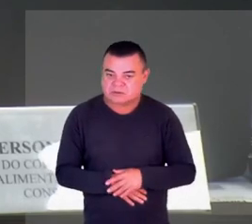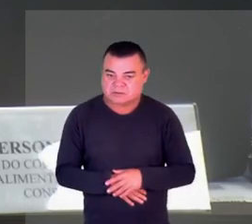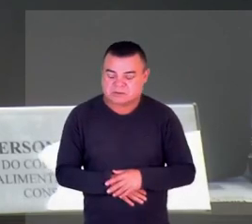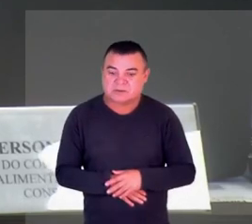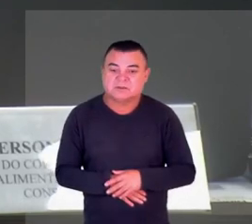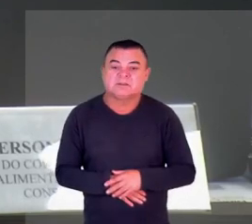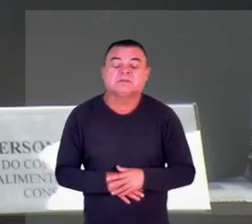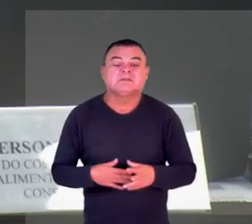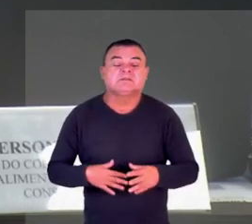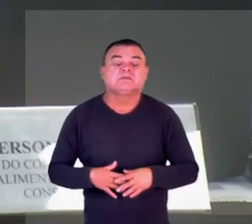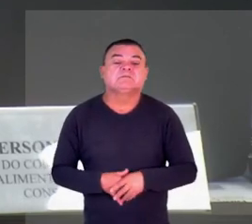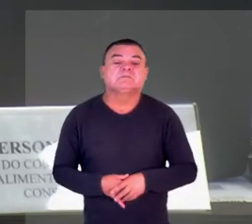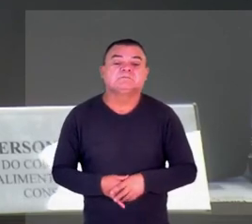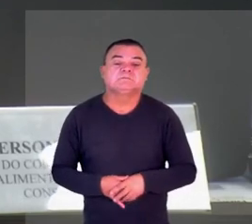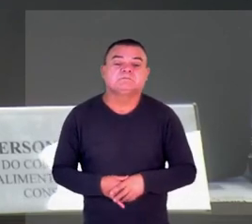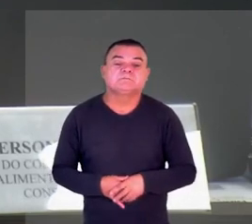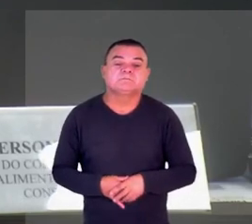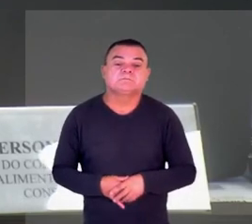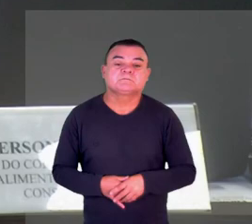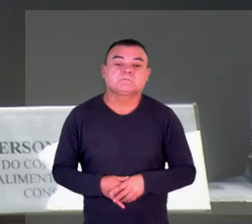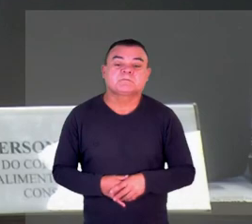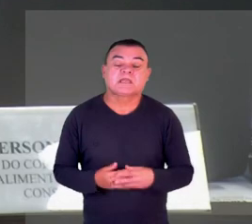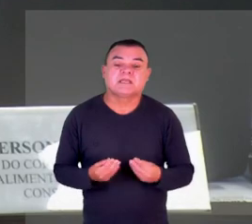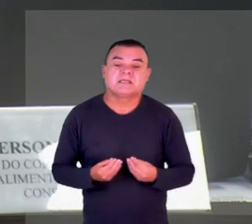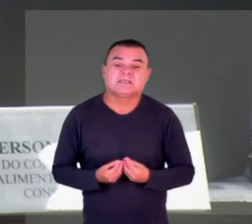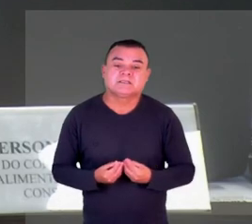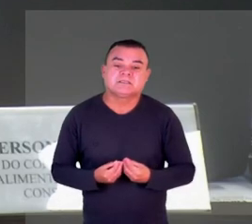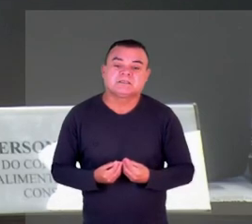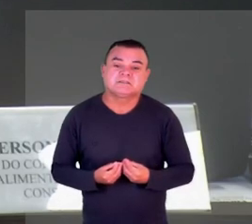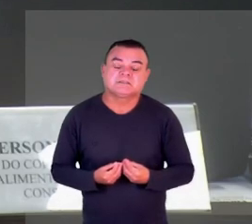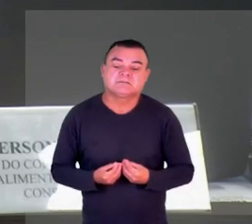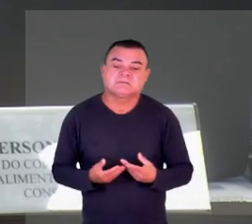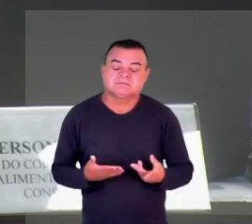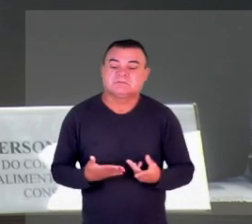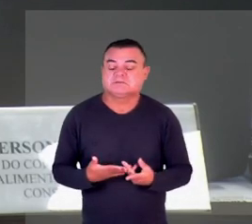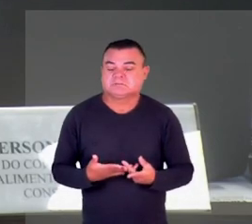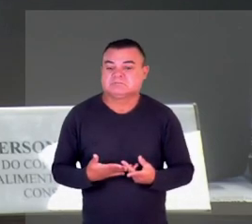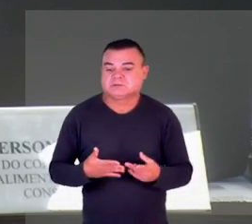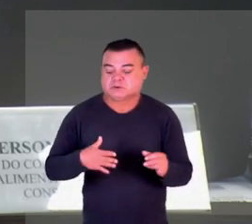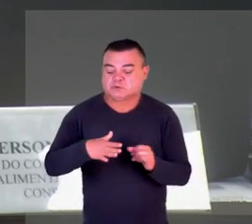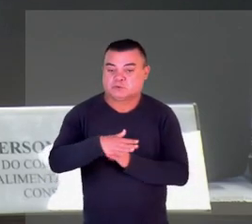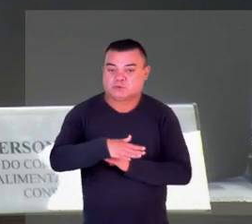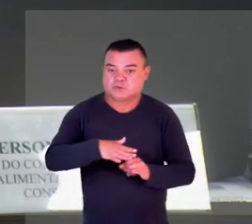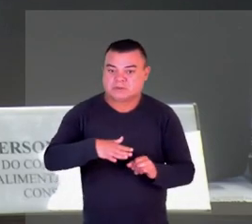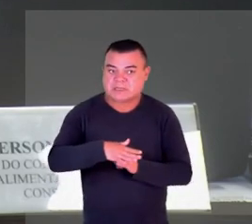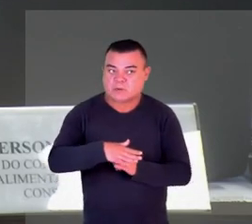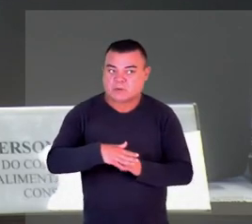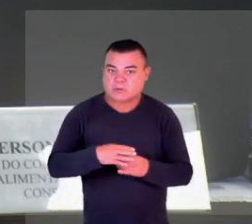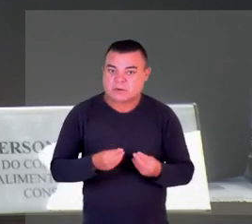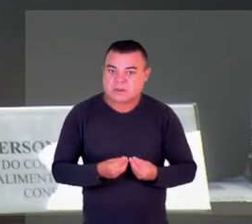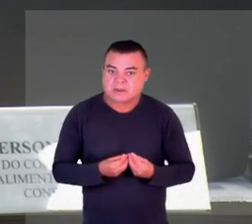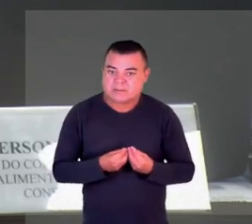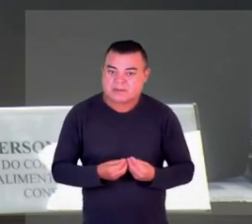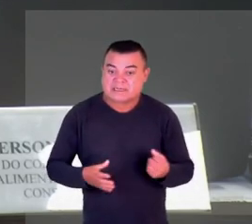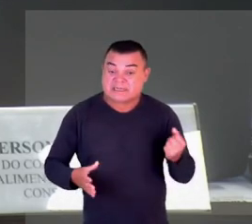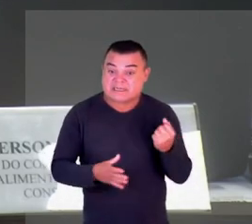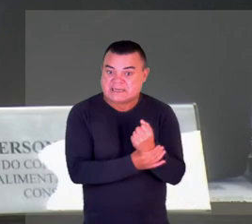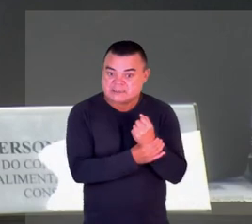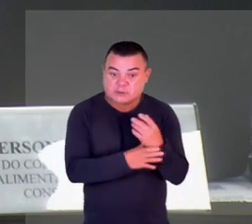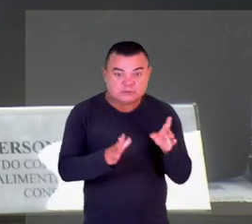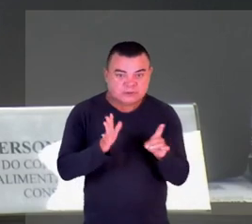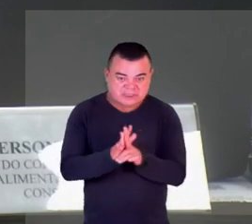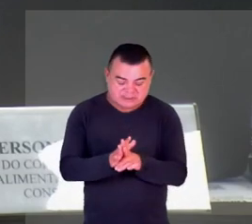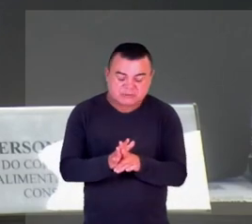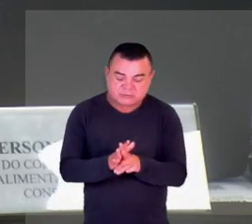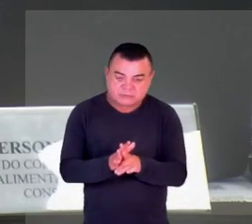citados aqui é uma missão não só do instituição como tal para garantir o direito que aí está